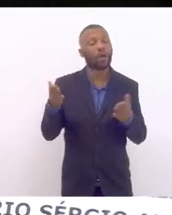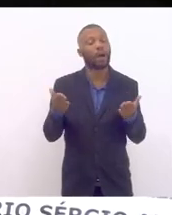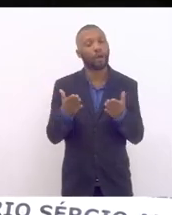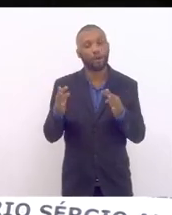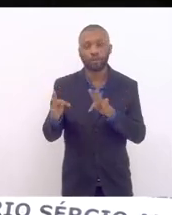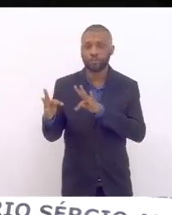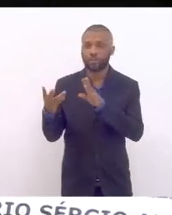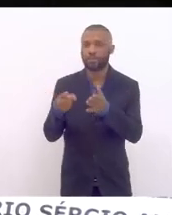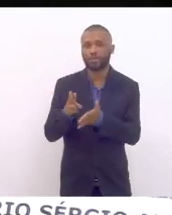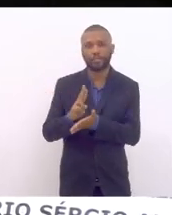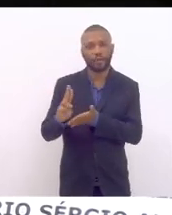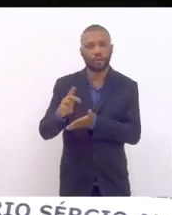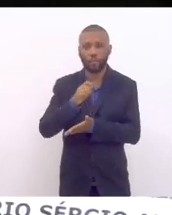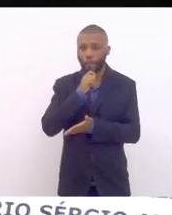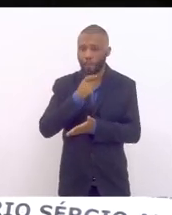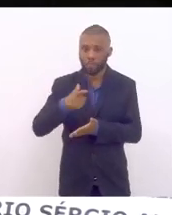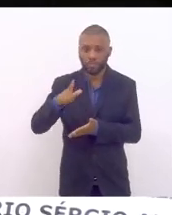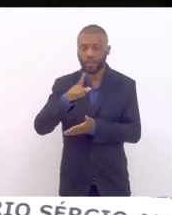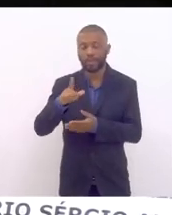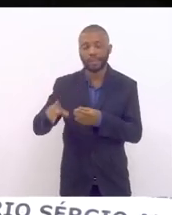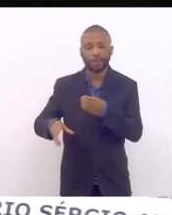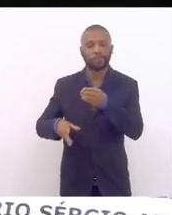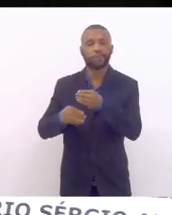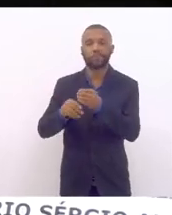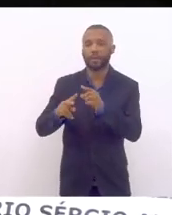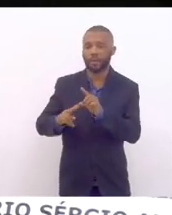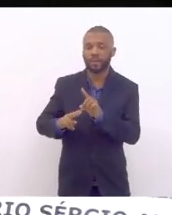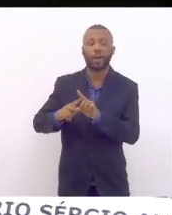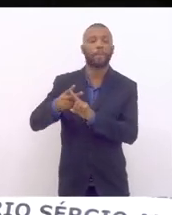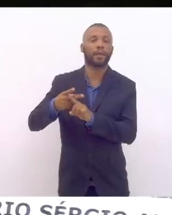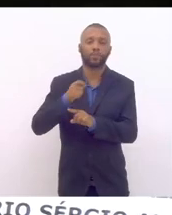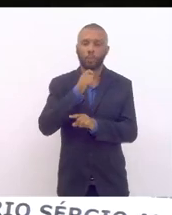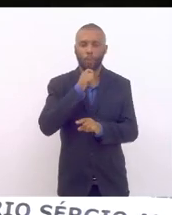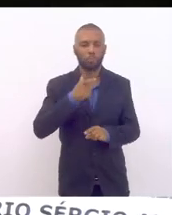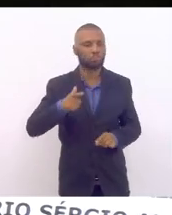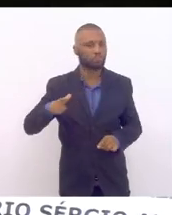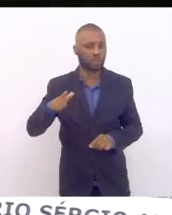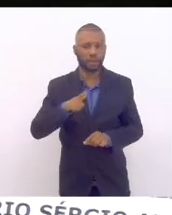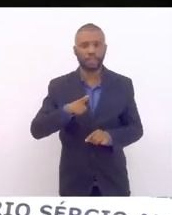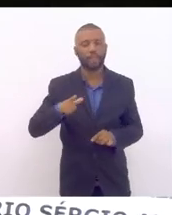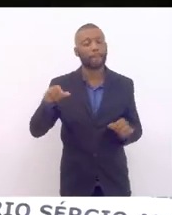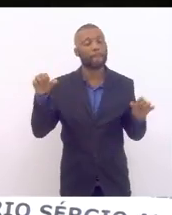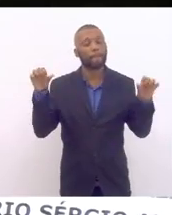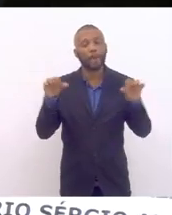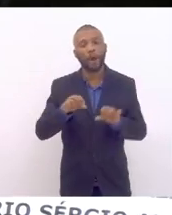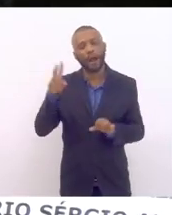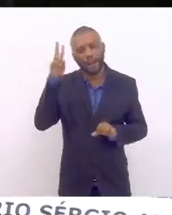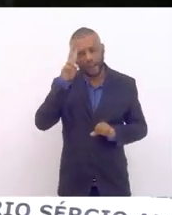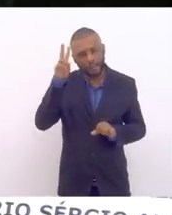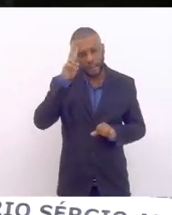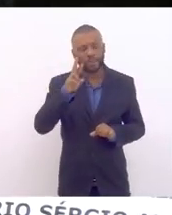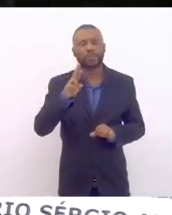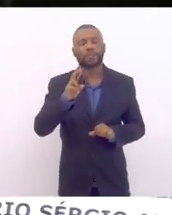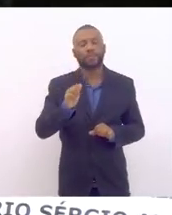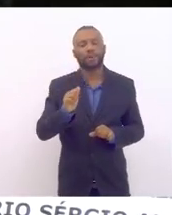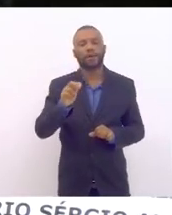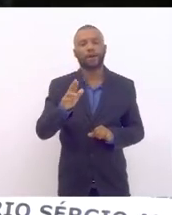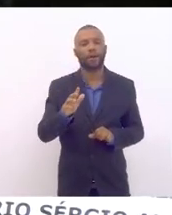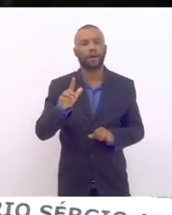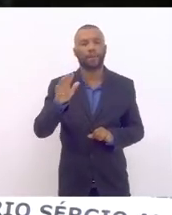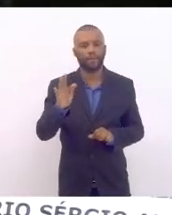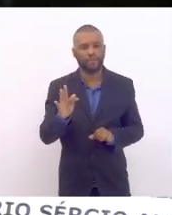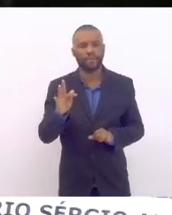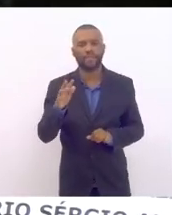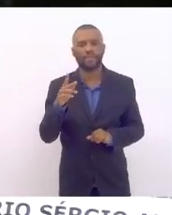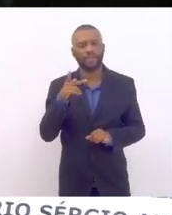todos Universidade tiveram não tivemos essa recomposição E pior aí Lembrando que o Val falou que